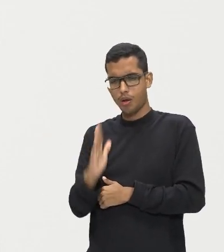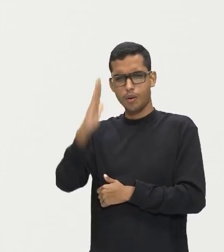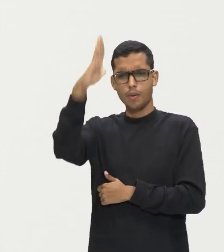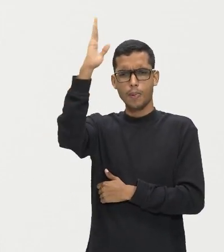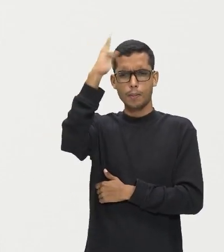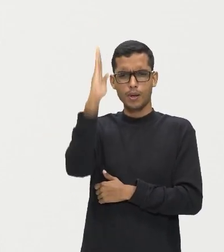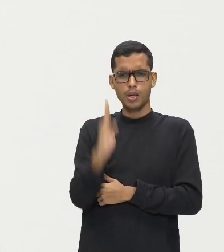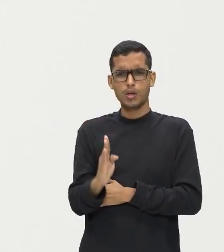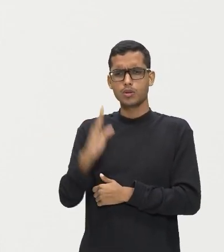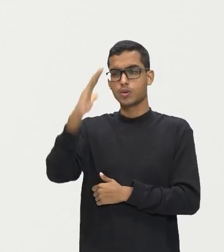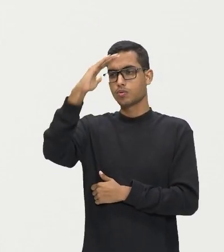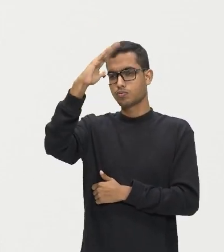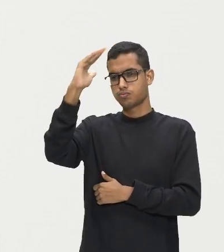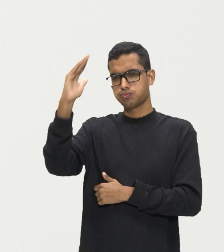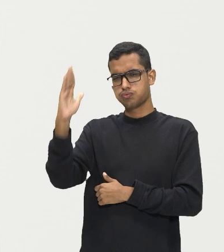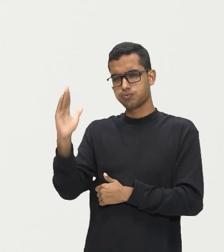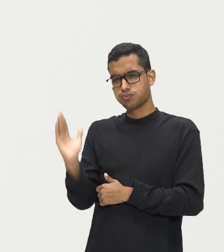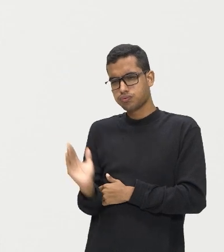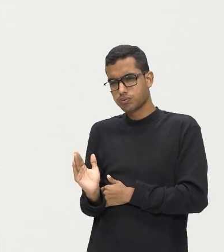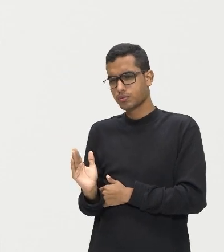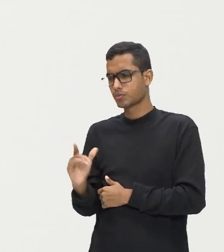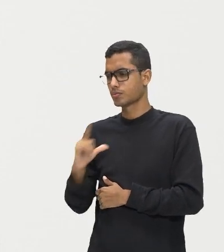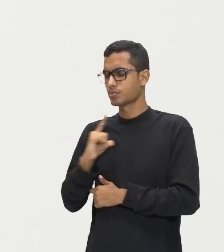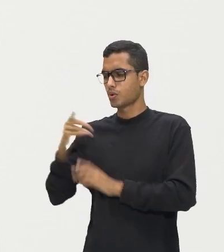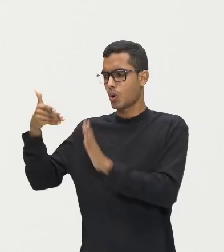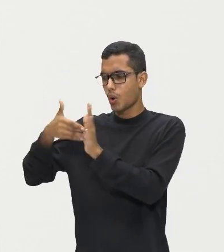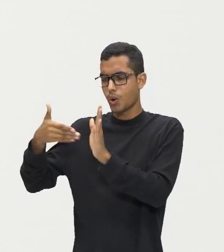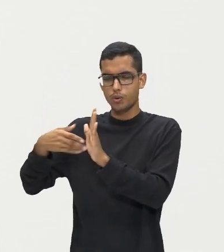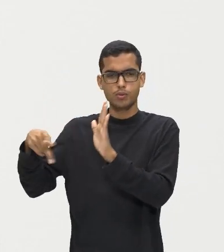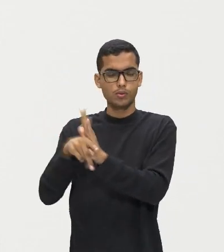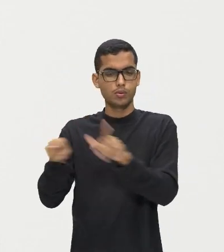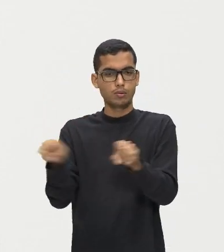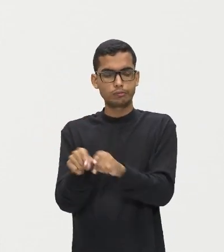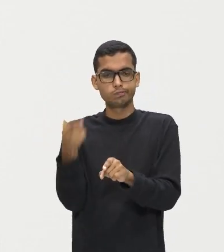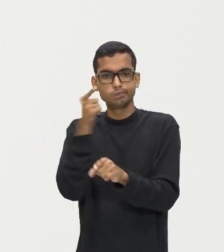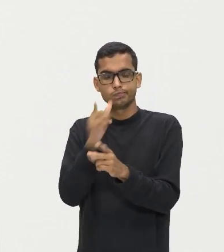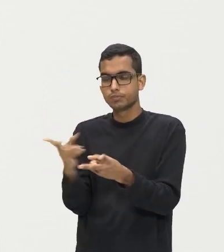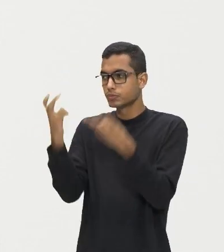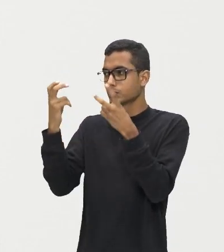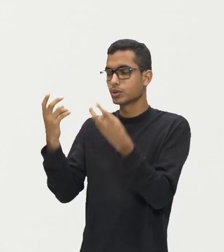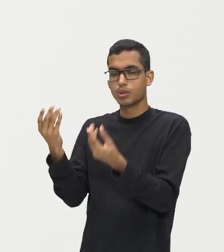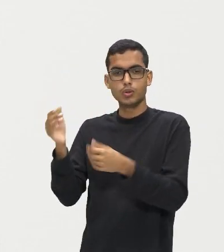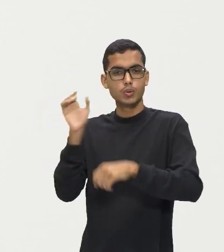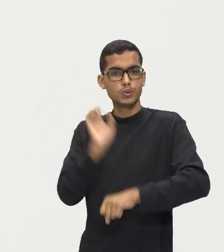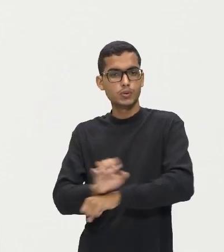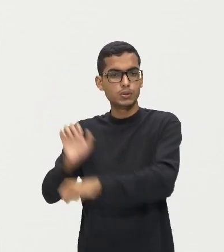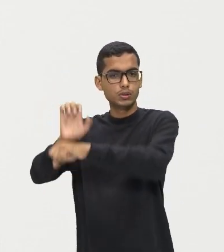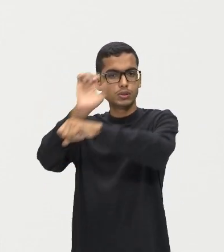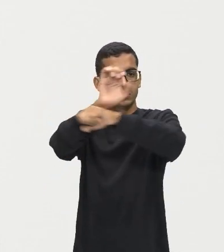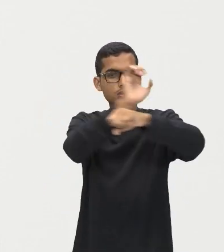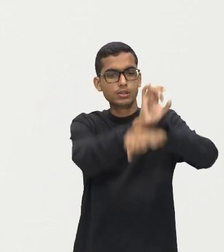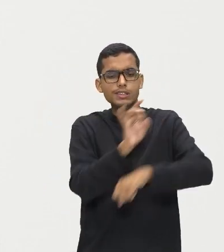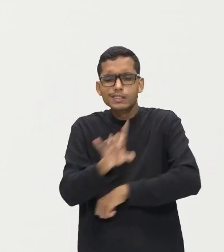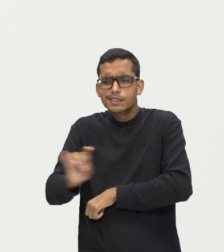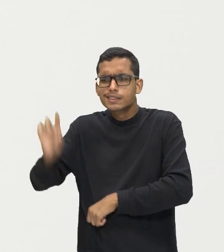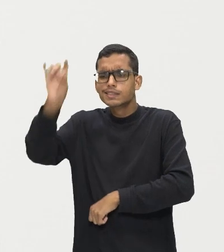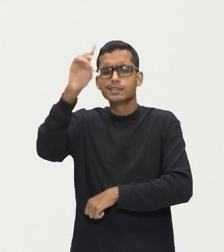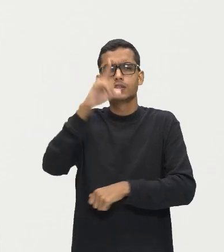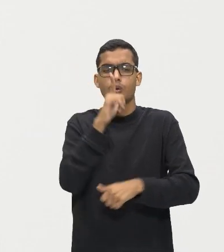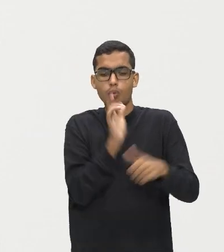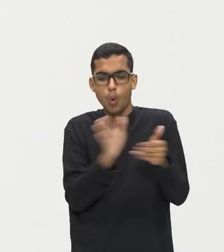consegue identificar para a gente os estados em que cada bacia hidrográfica faz parte. E